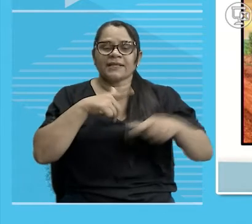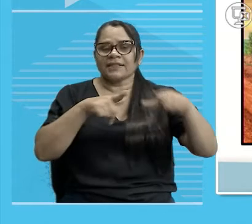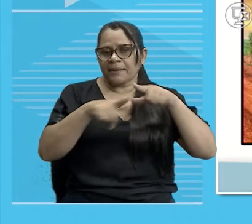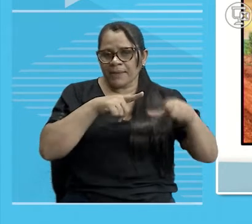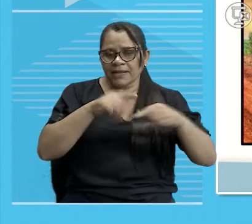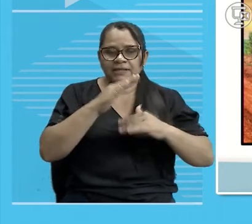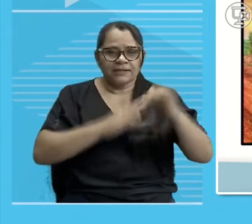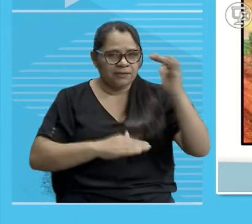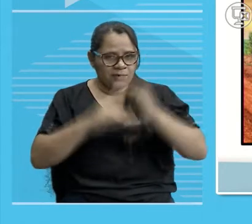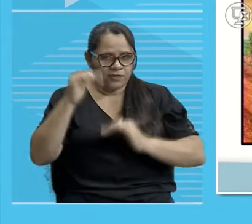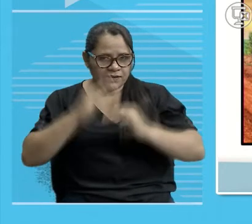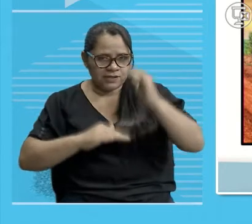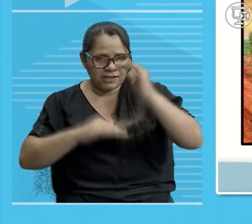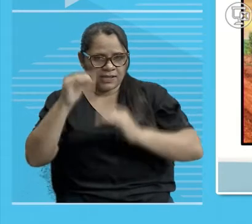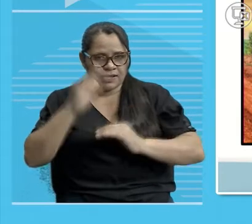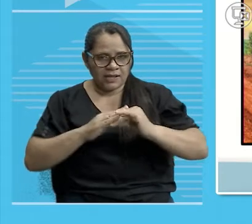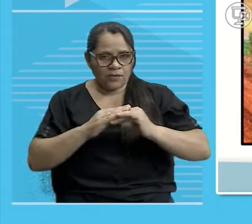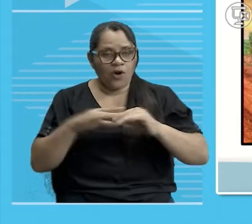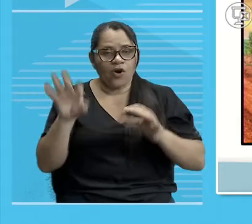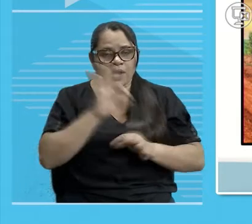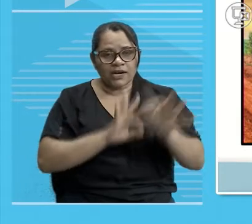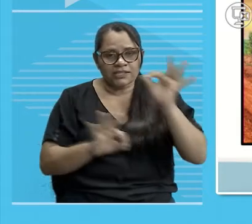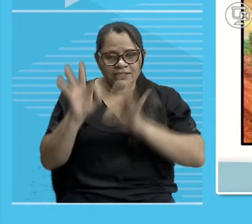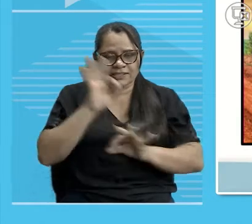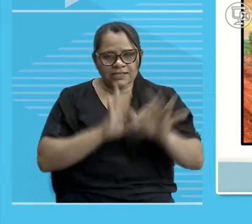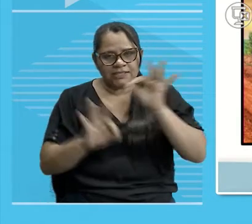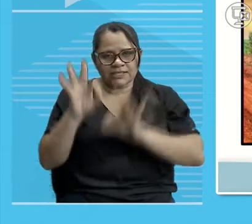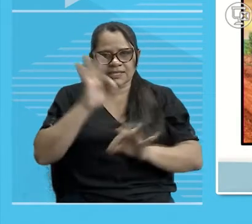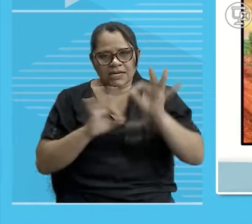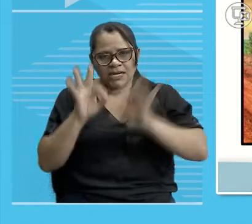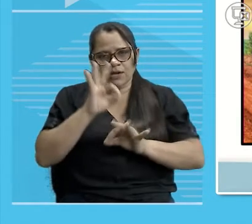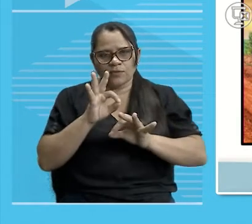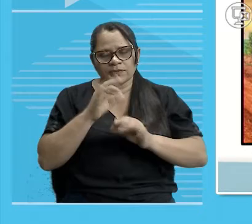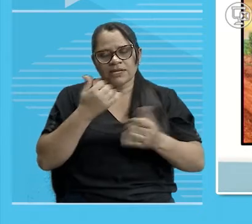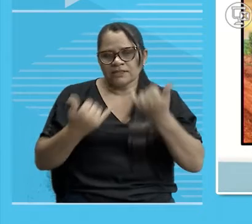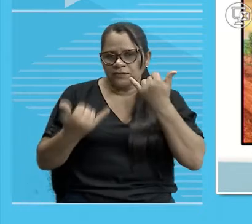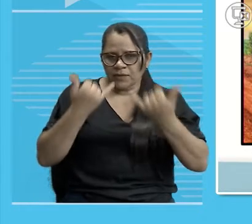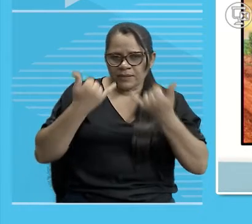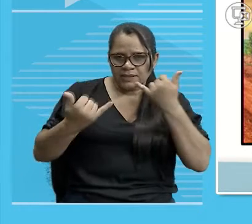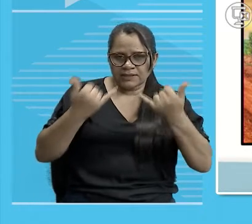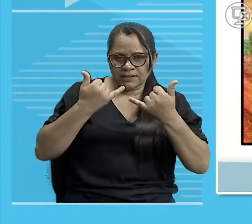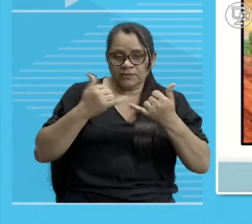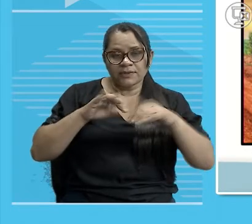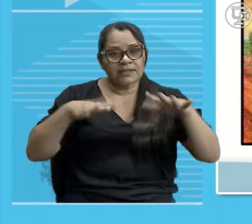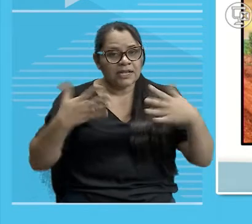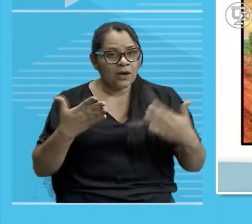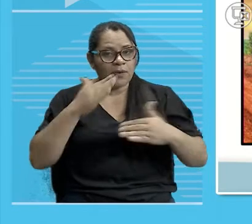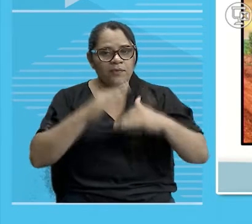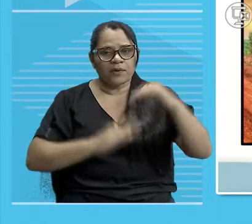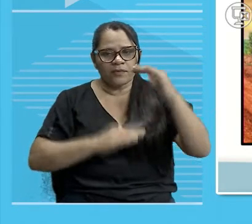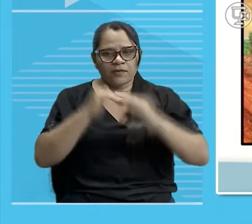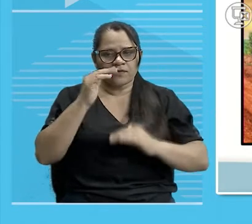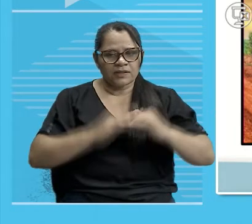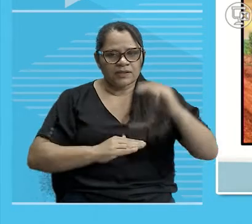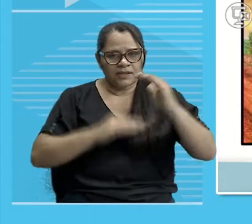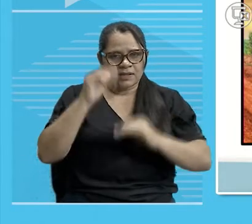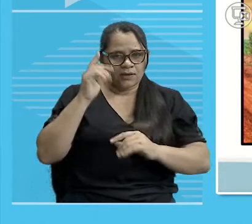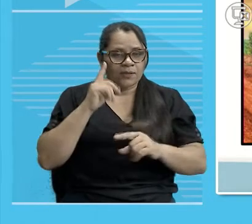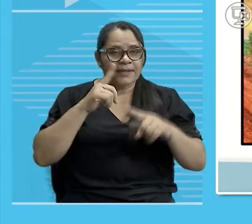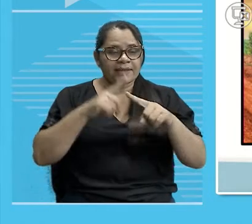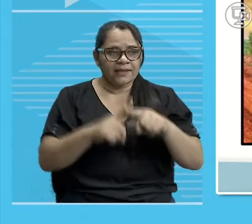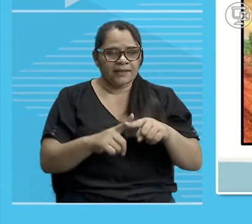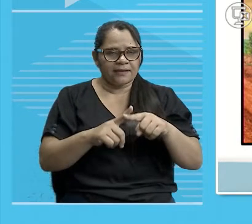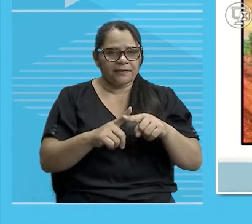com o gerenciamento com a organização desses dados é uma profissão que está sendo